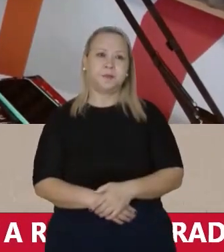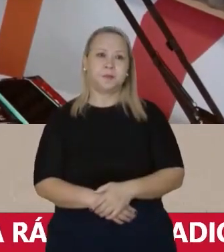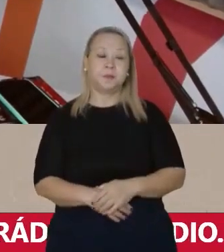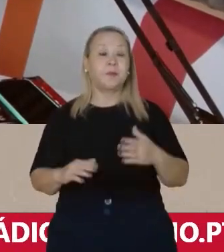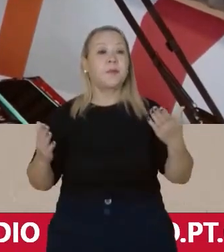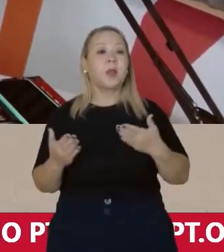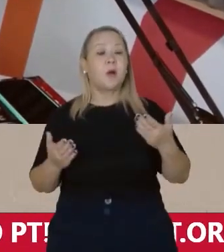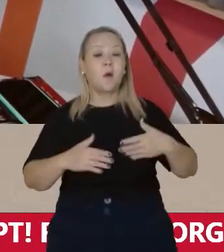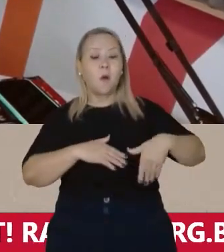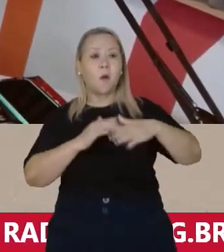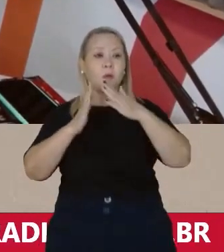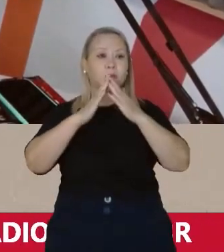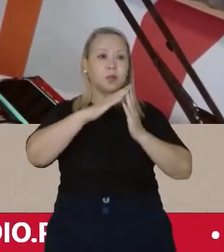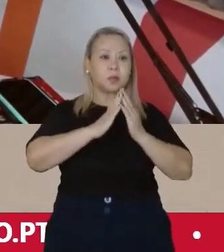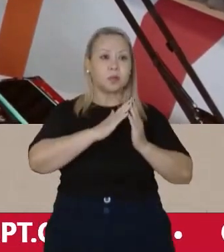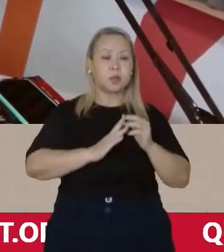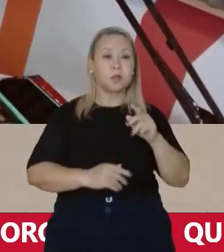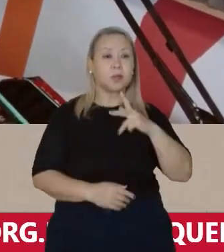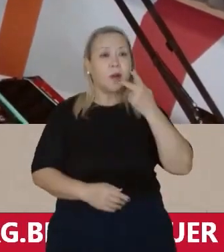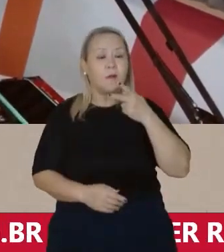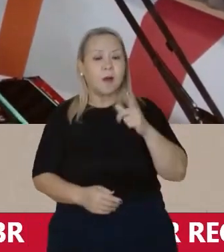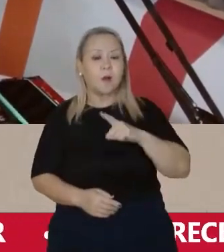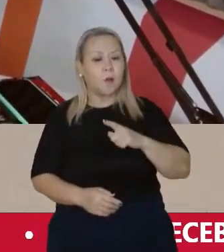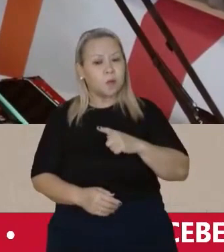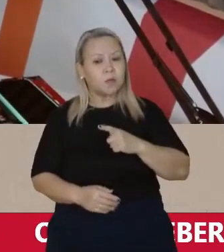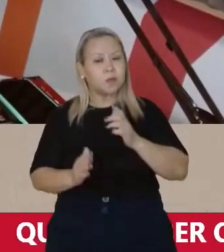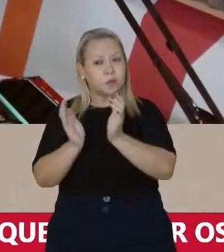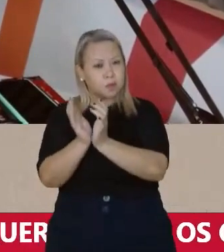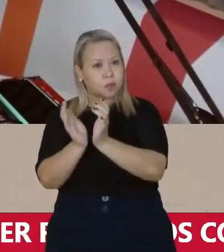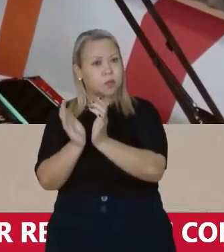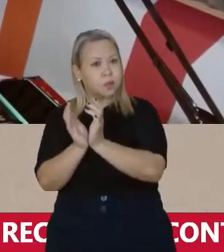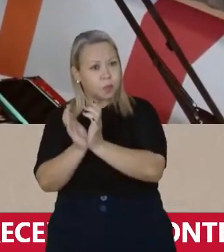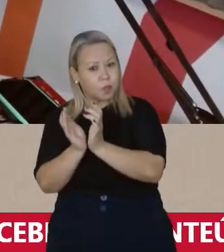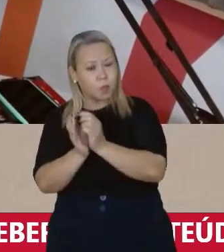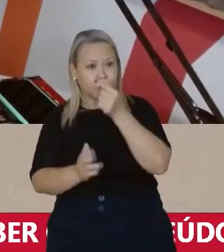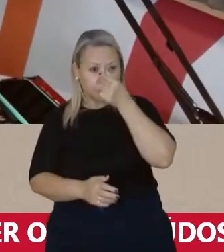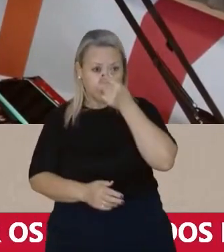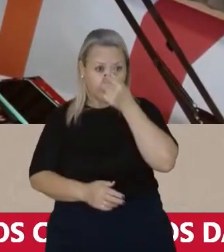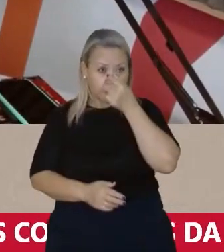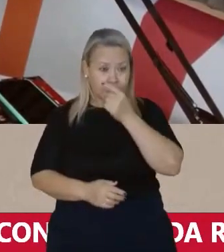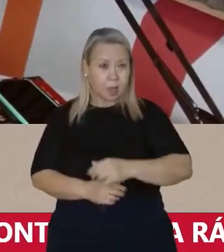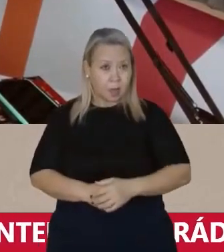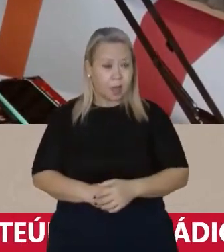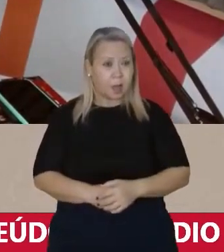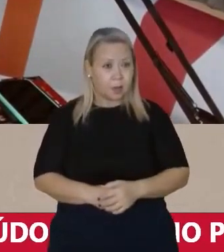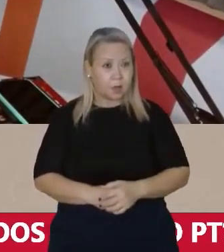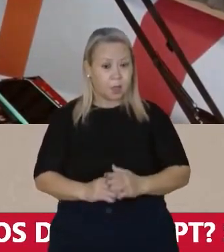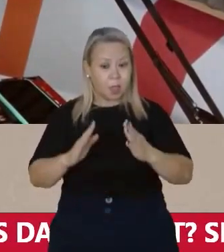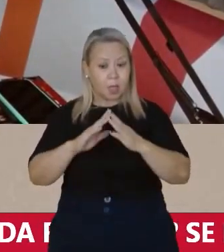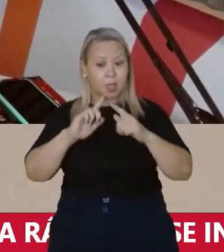E hoje as periferias, né, como o senhor falou, concentram boa parte dos evangélicos e em